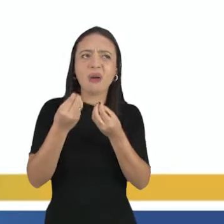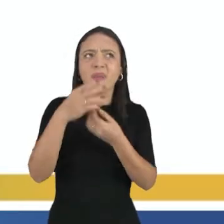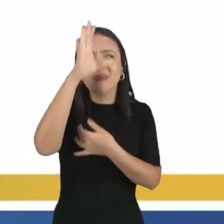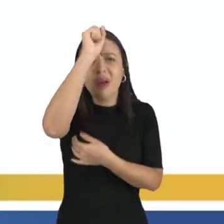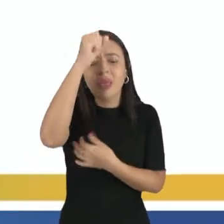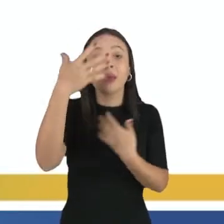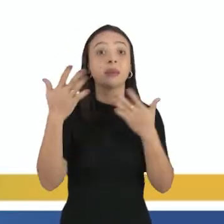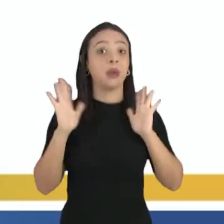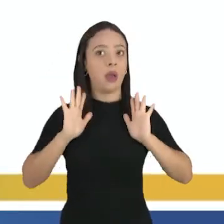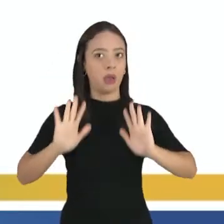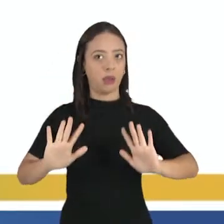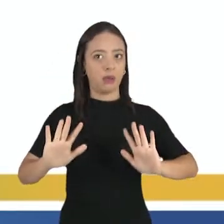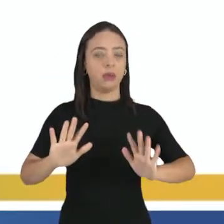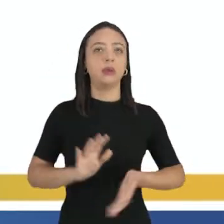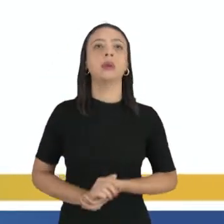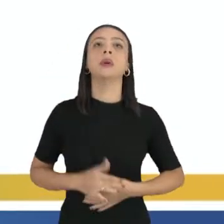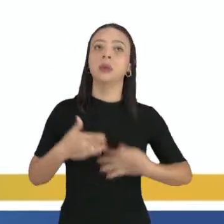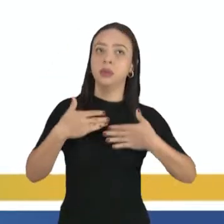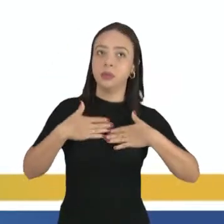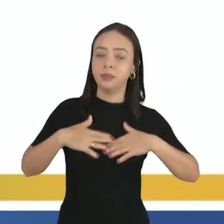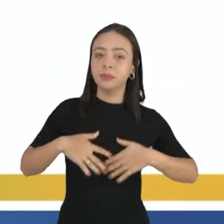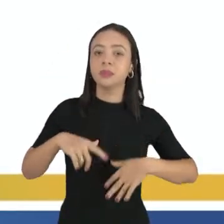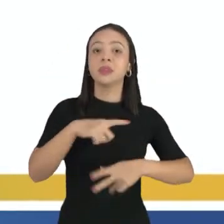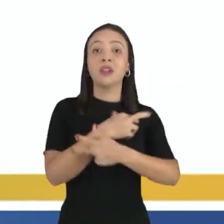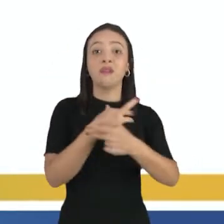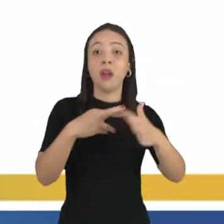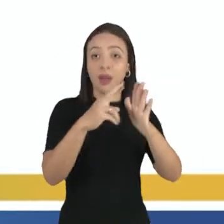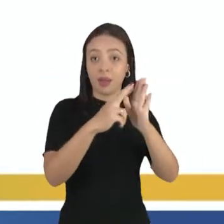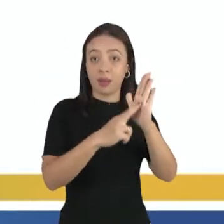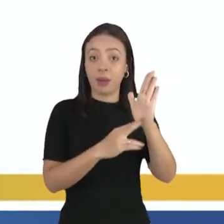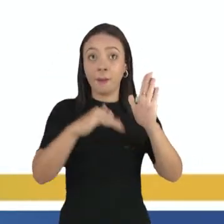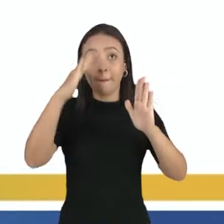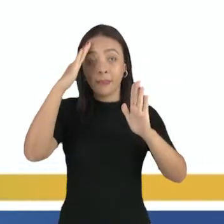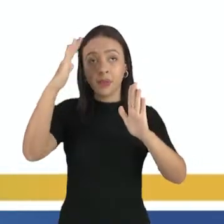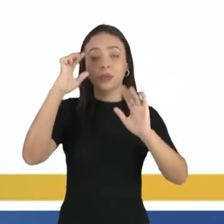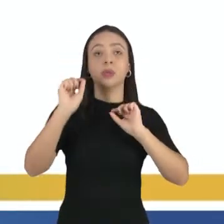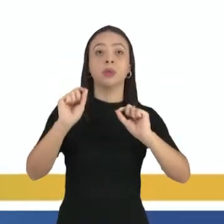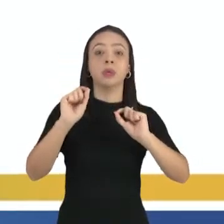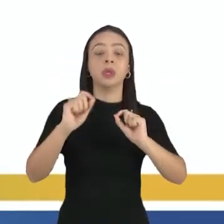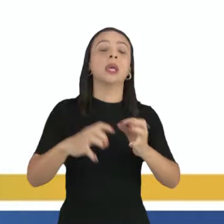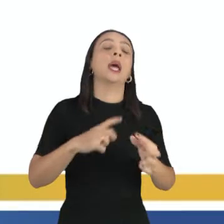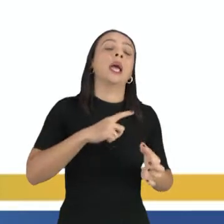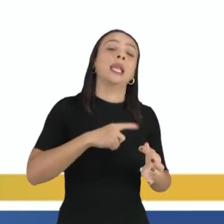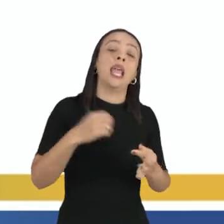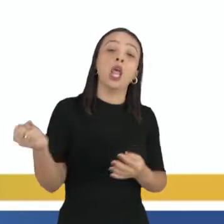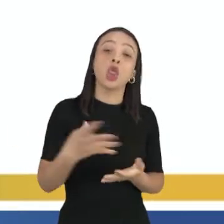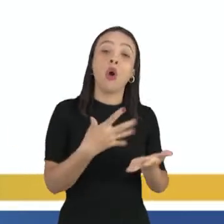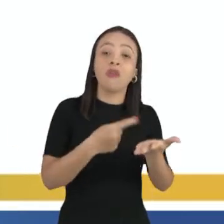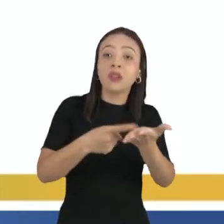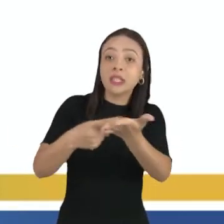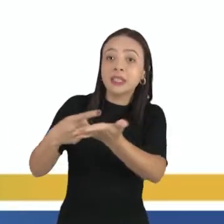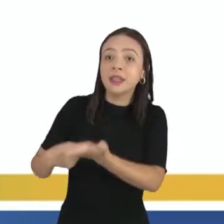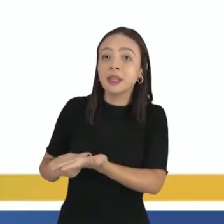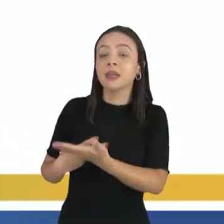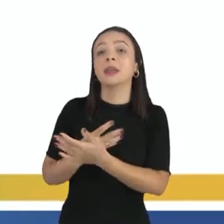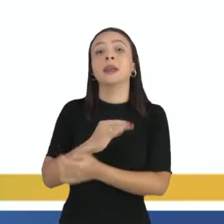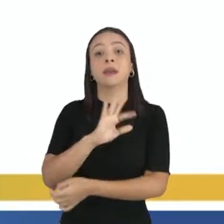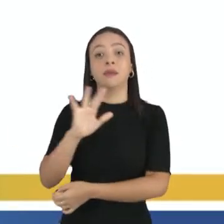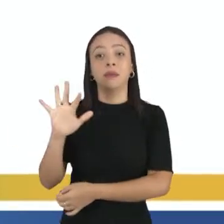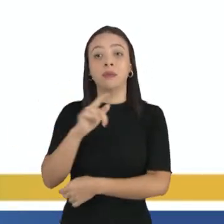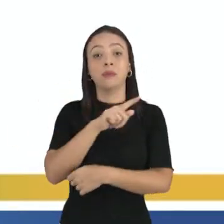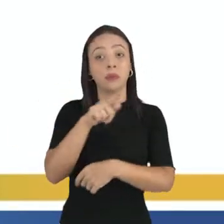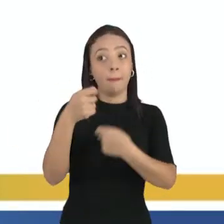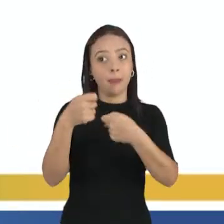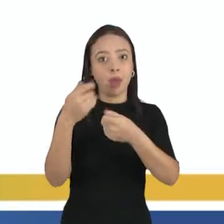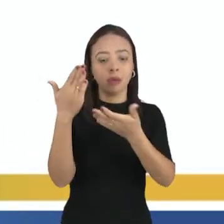aprender? Galera, algumas dessas regras, principalmente no que cabe ao acordo ortográfico, vocês têm que pegar